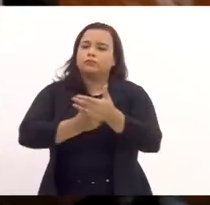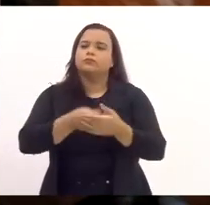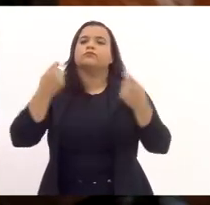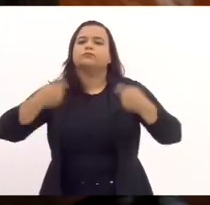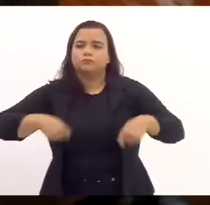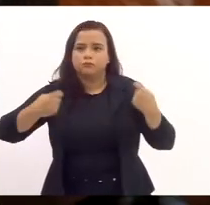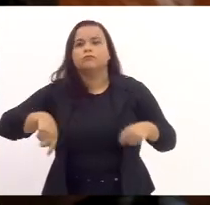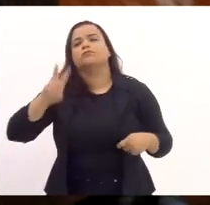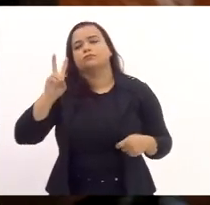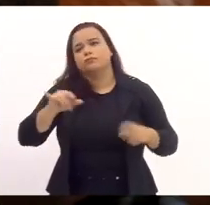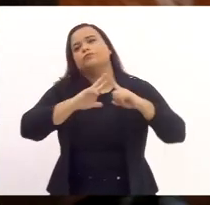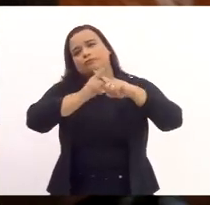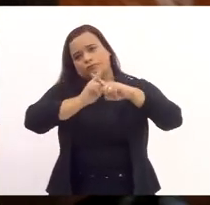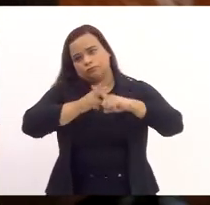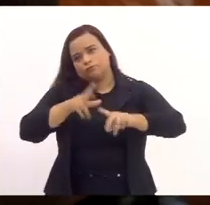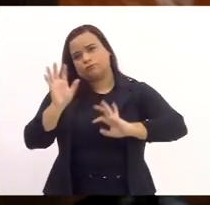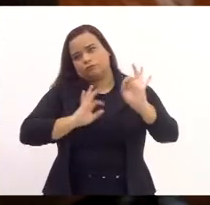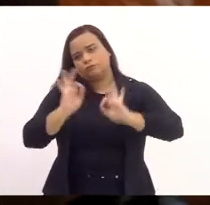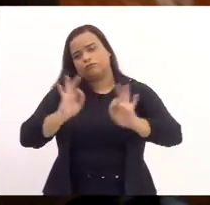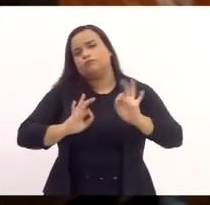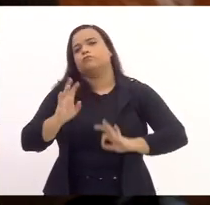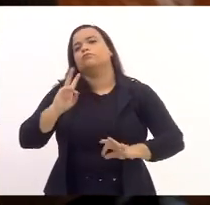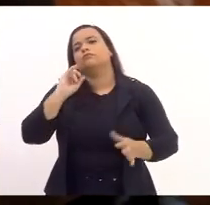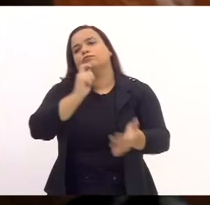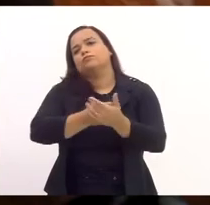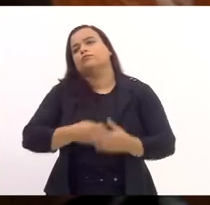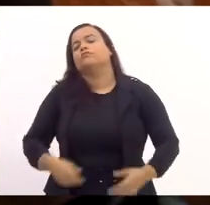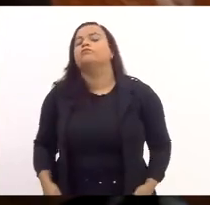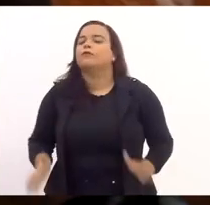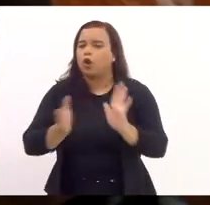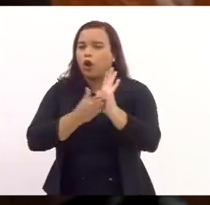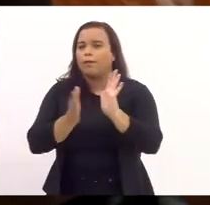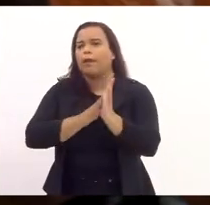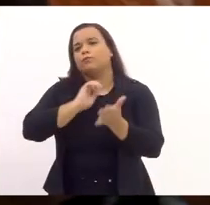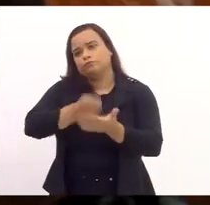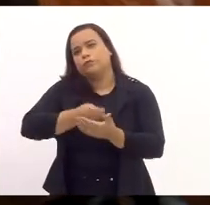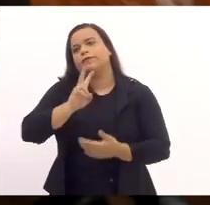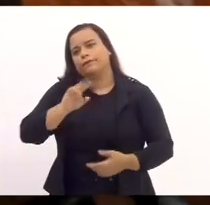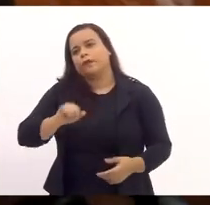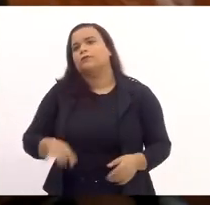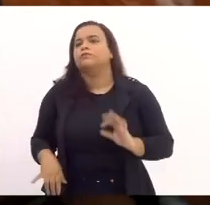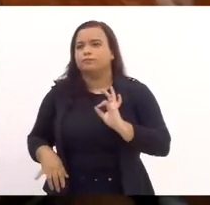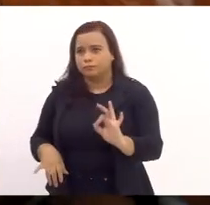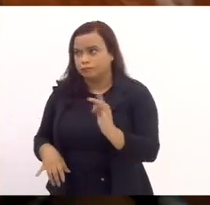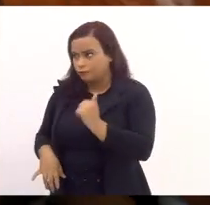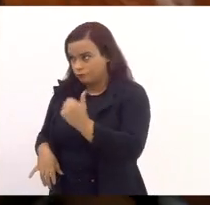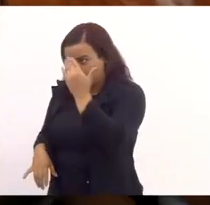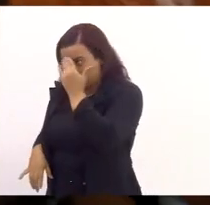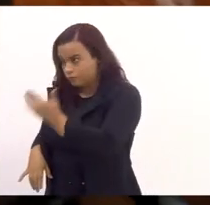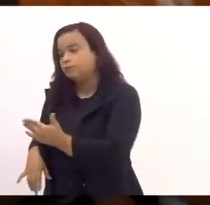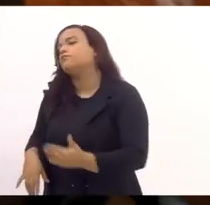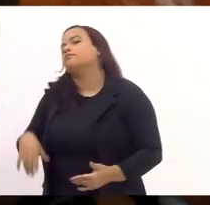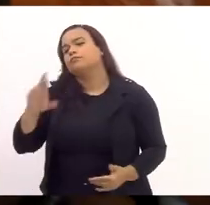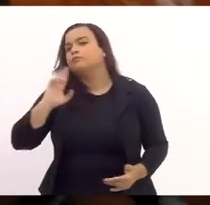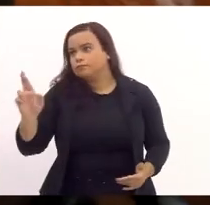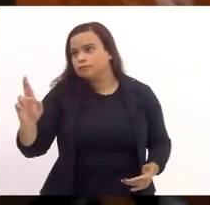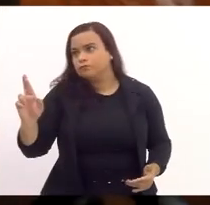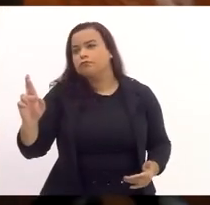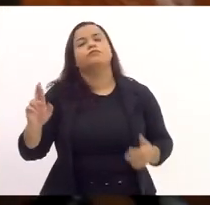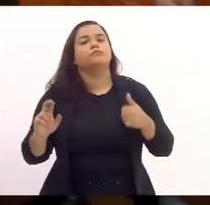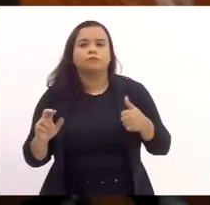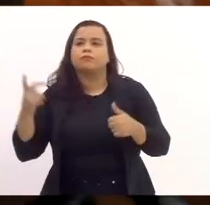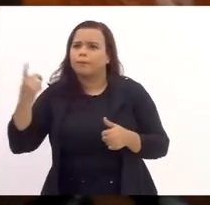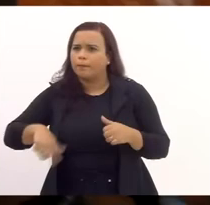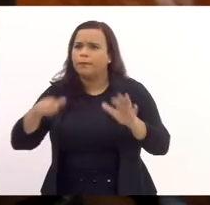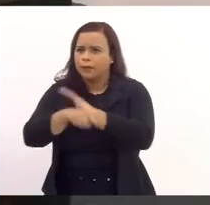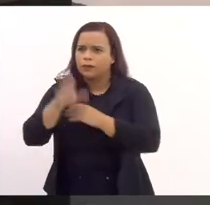multas serão reajustadas e cobradas. É isso? Obrigado. Respondeu? Tem mais alguma